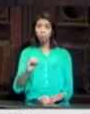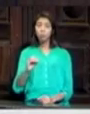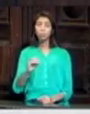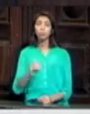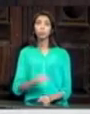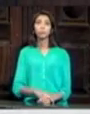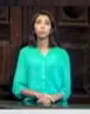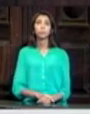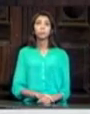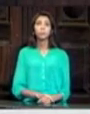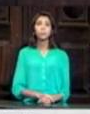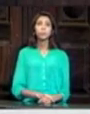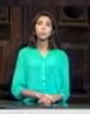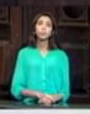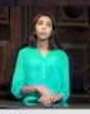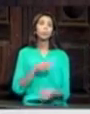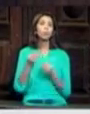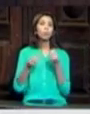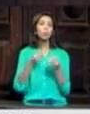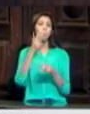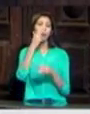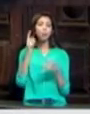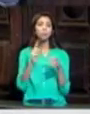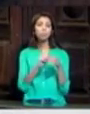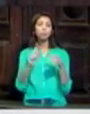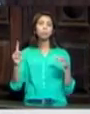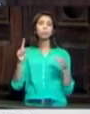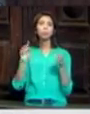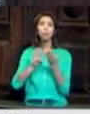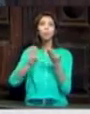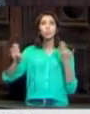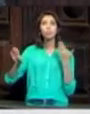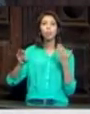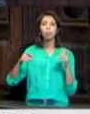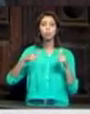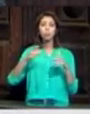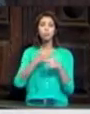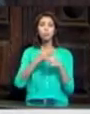Grande, ficam isolados da cidade de Araruama.